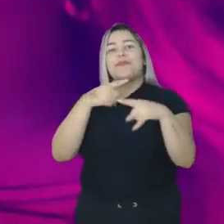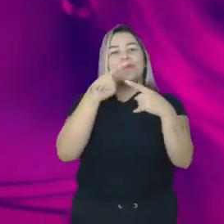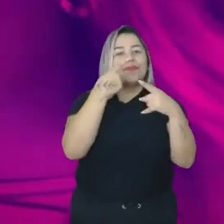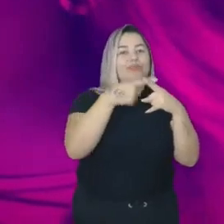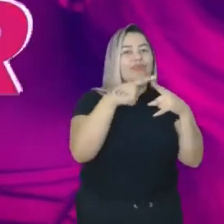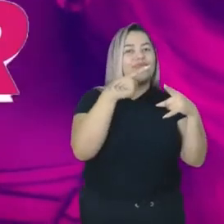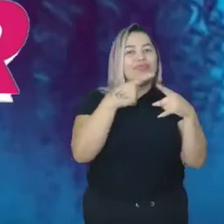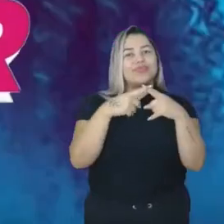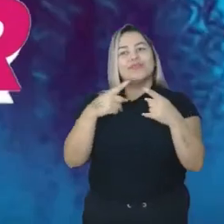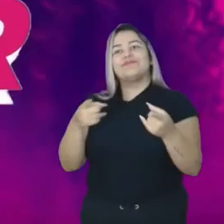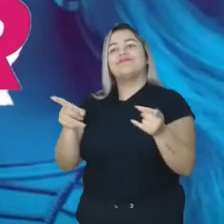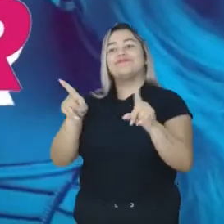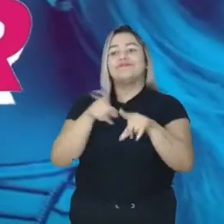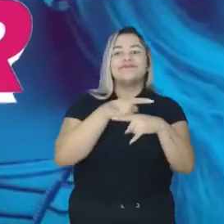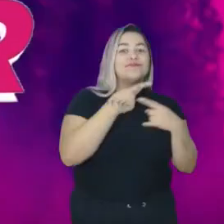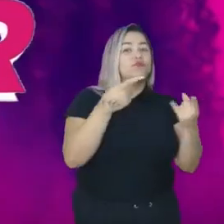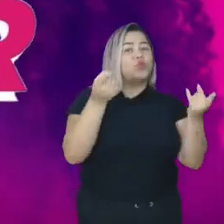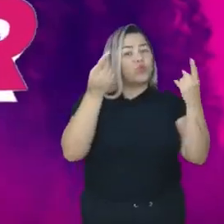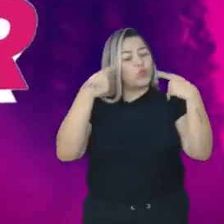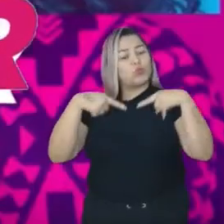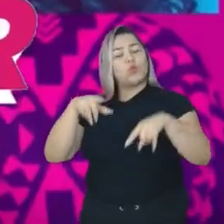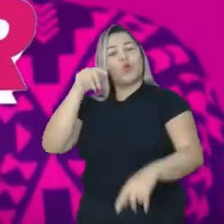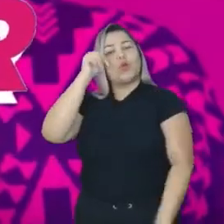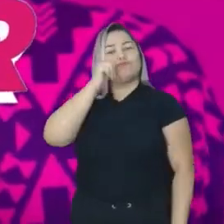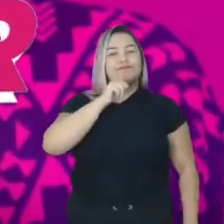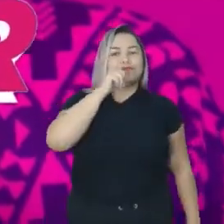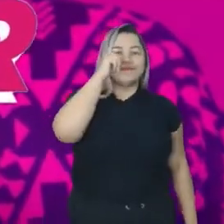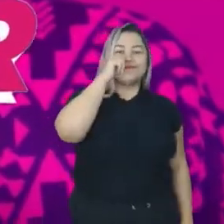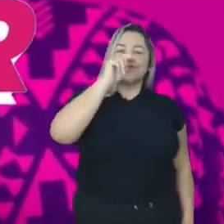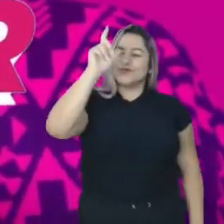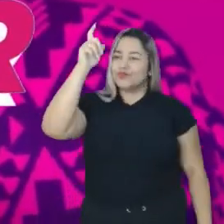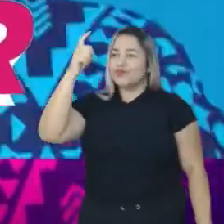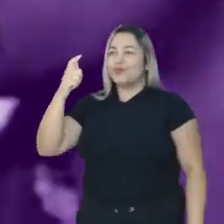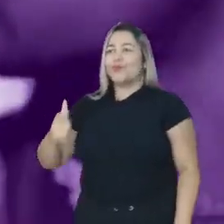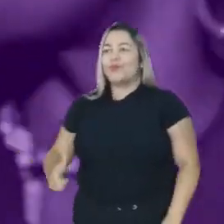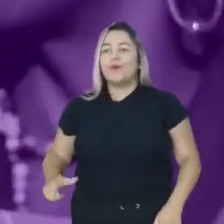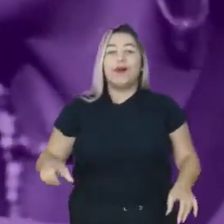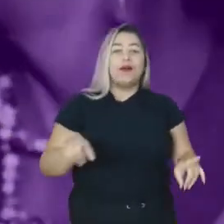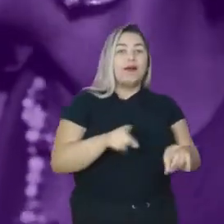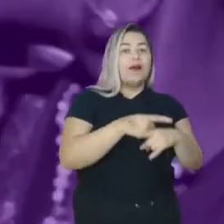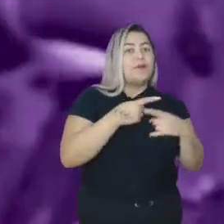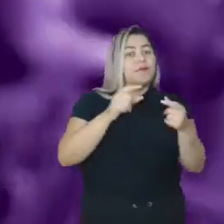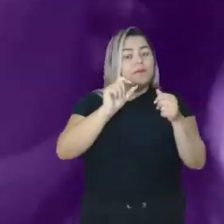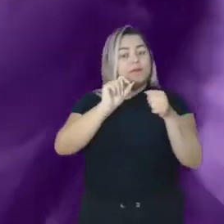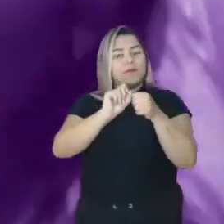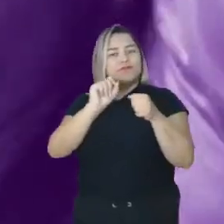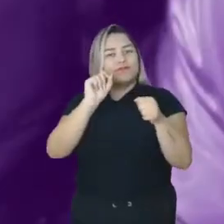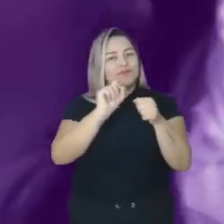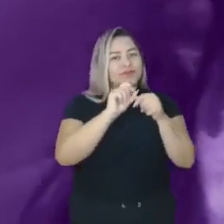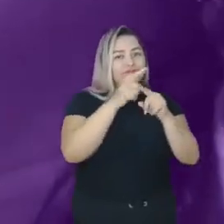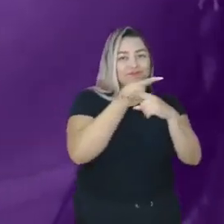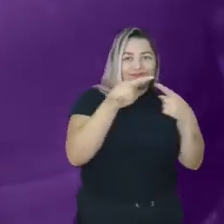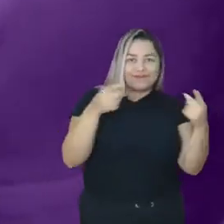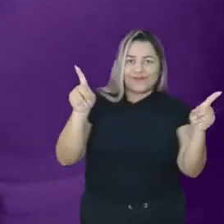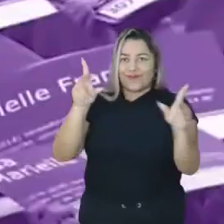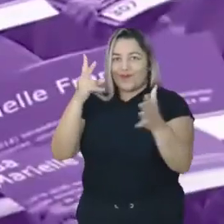Porque eu sou mulher pra fazer